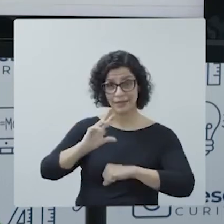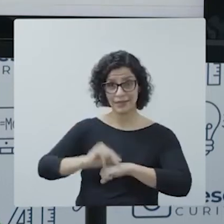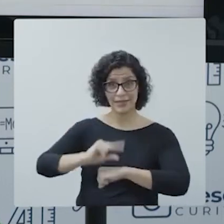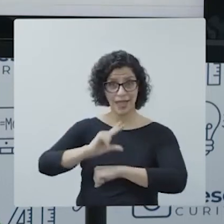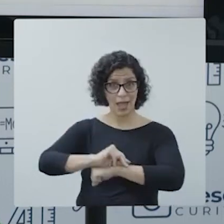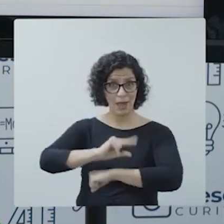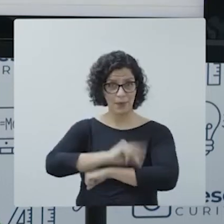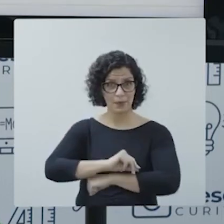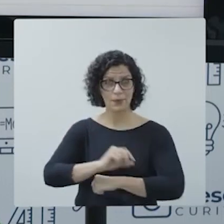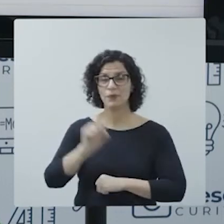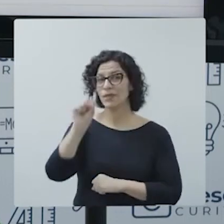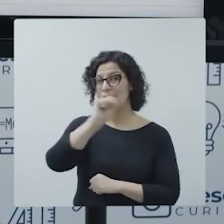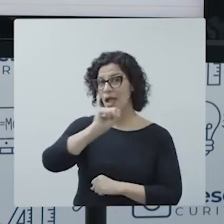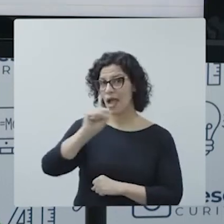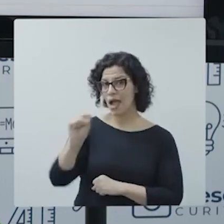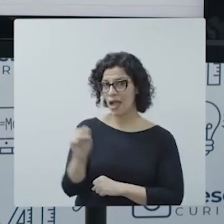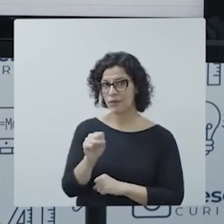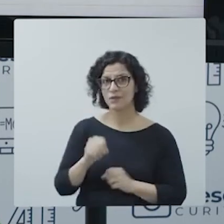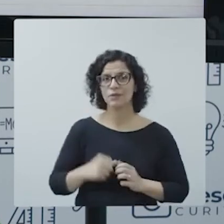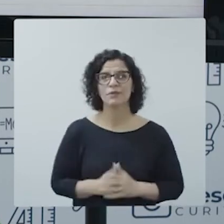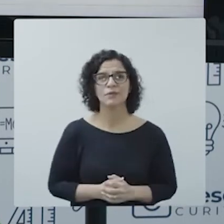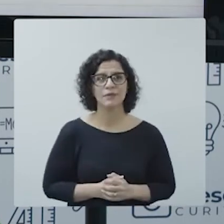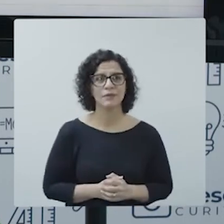sapo. O S de